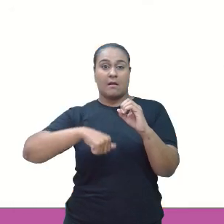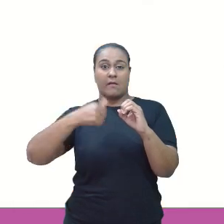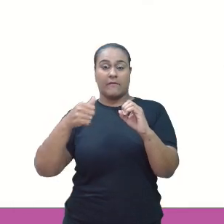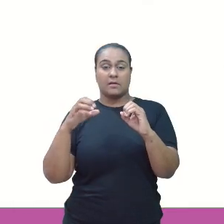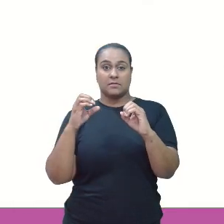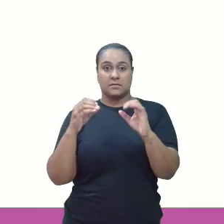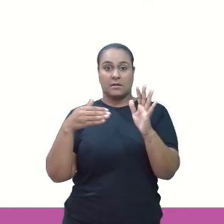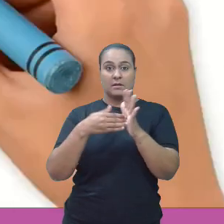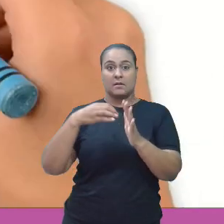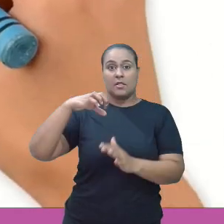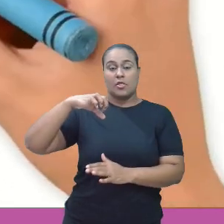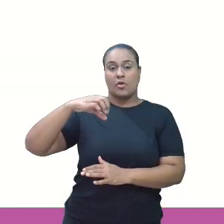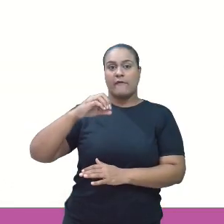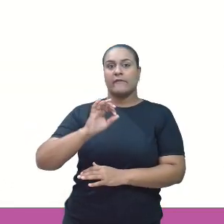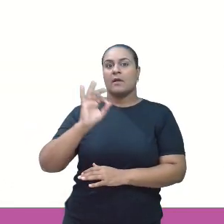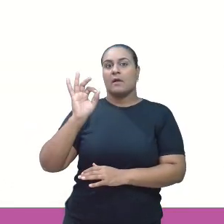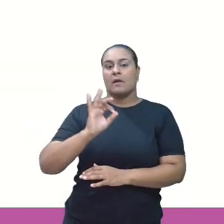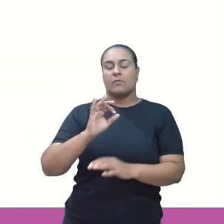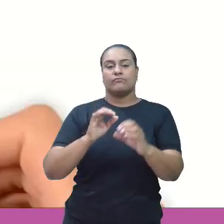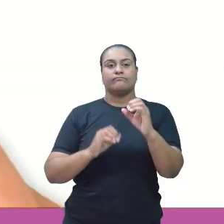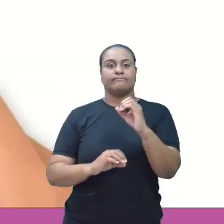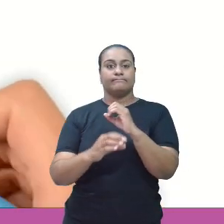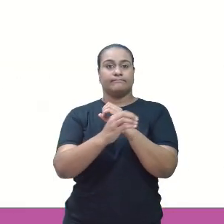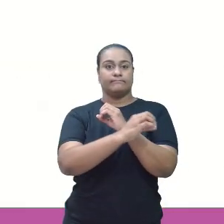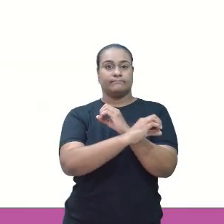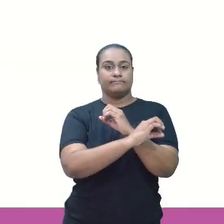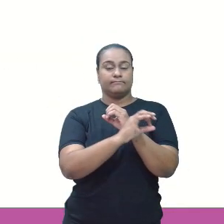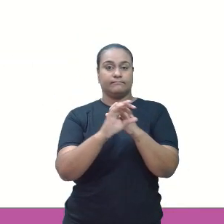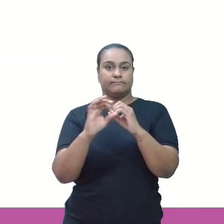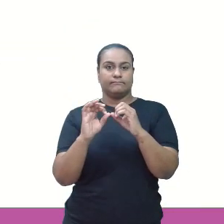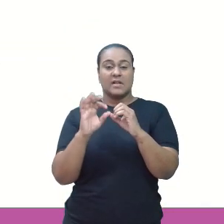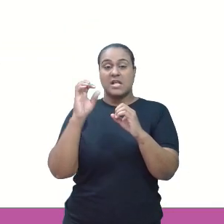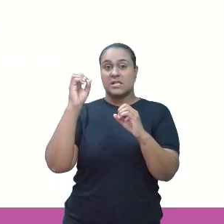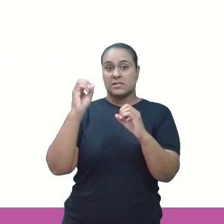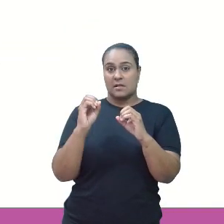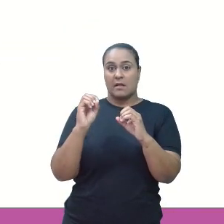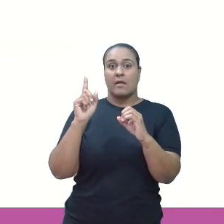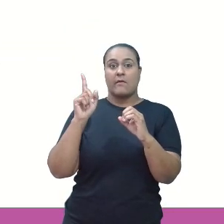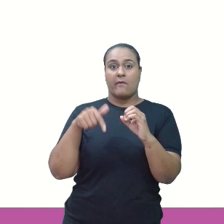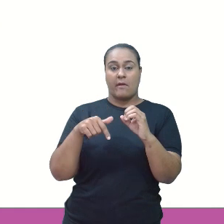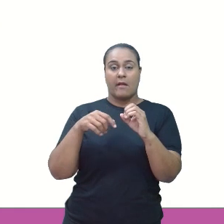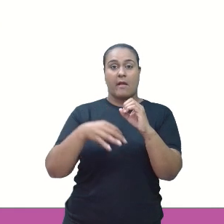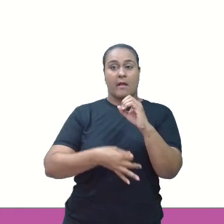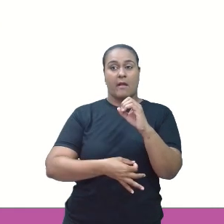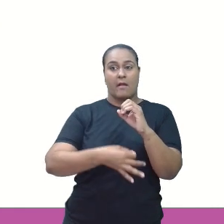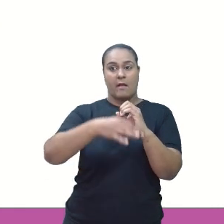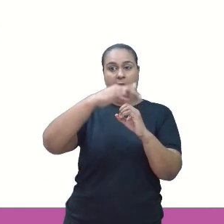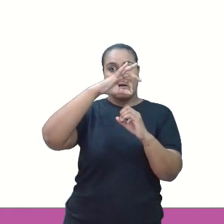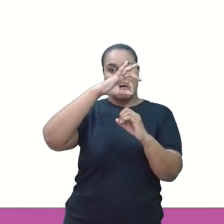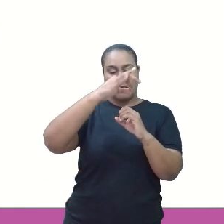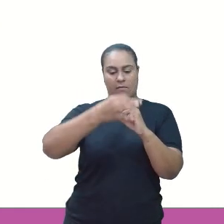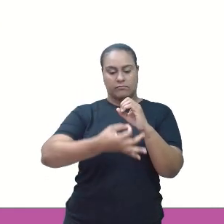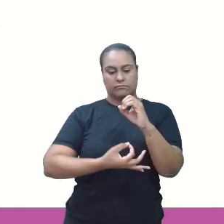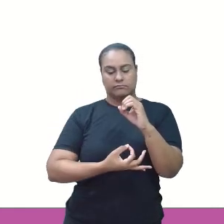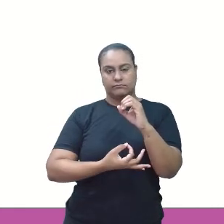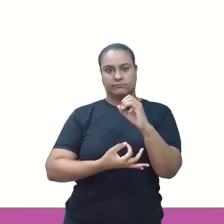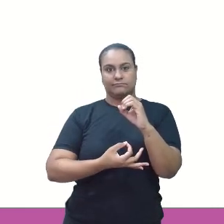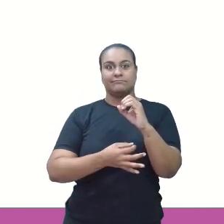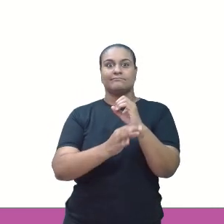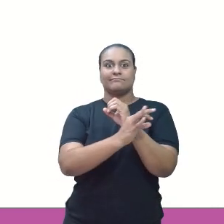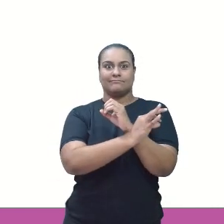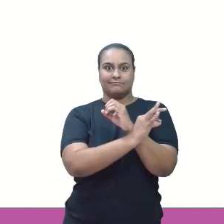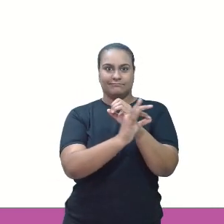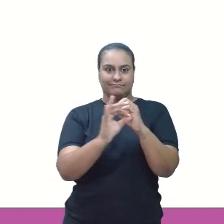a 90 graus. Lembrando que 0 é exatamente a latitude na linha do Equador e 90